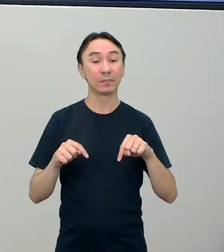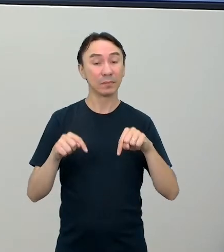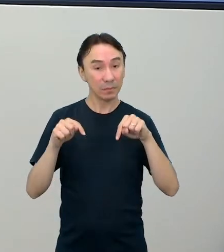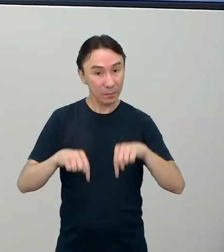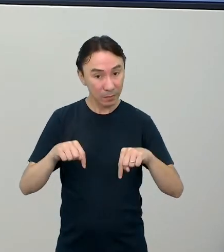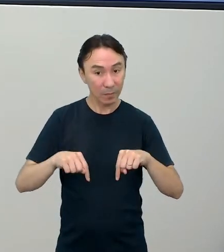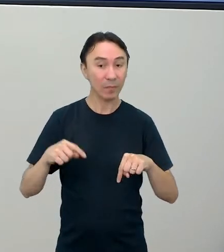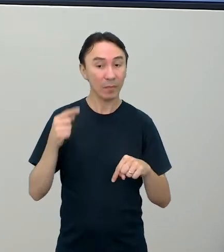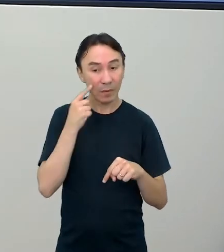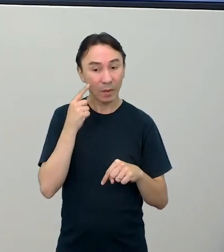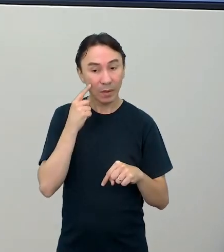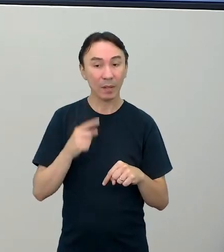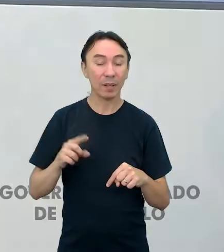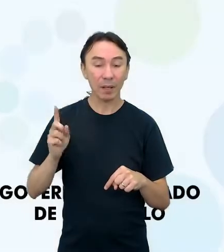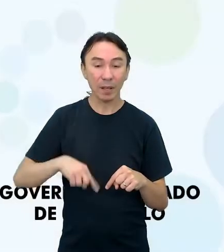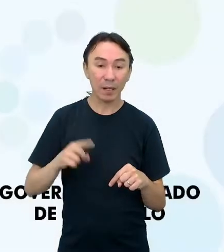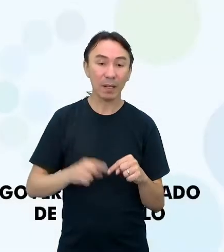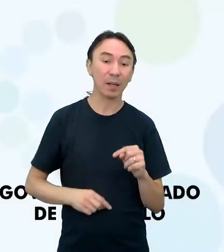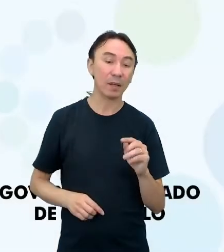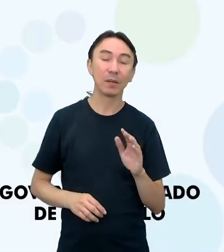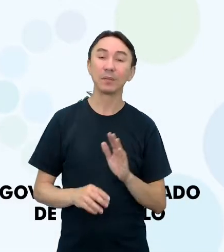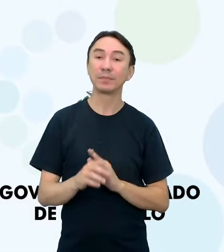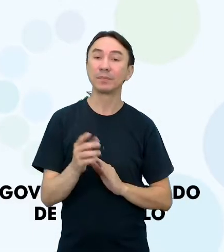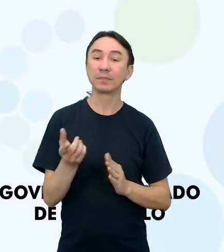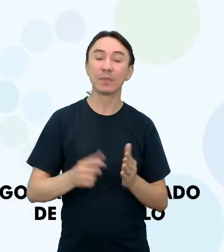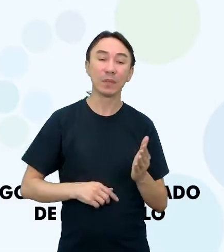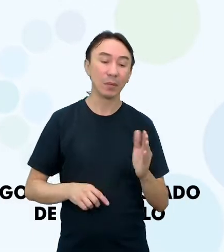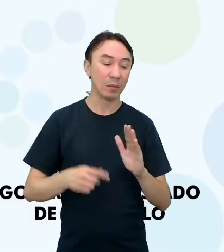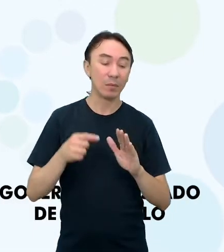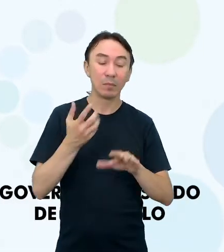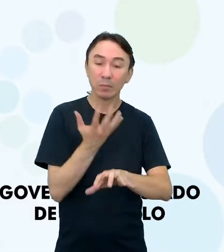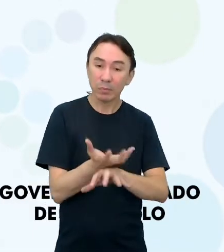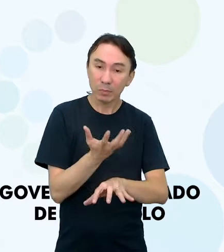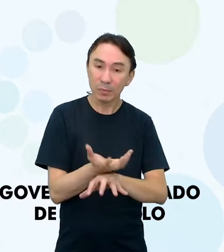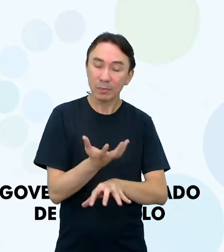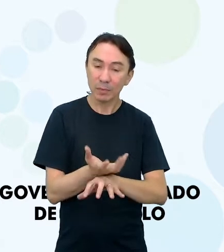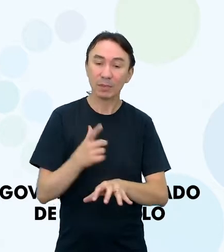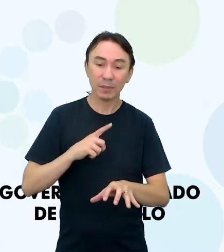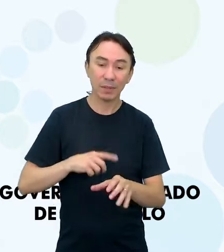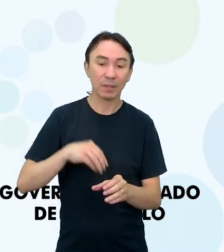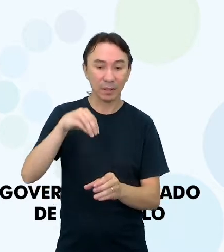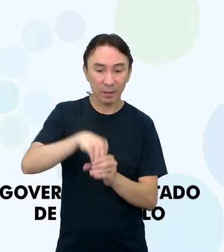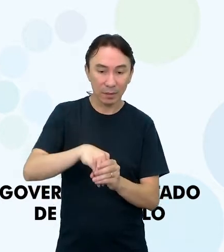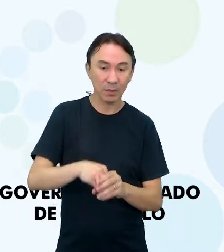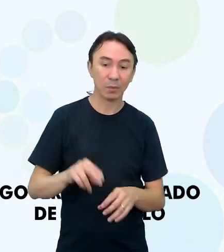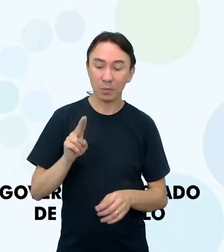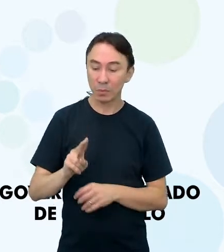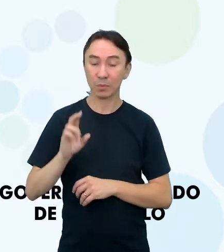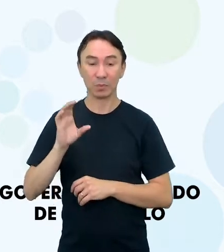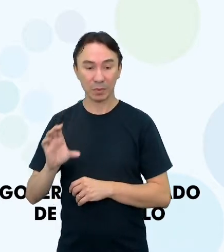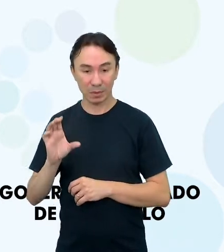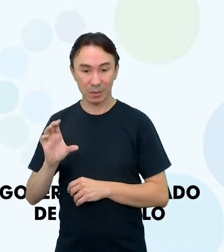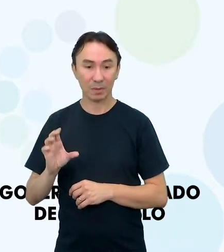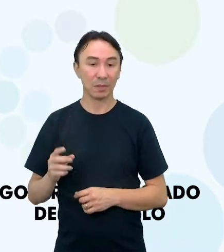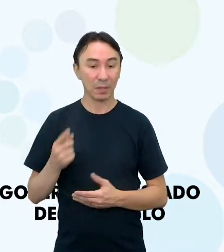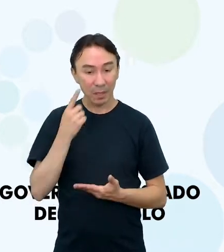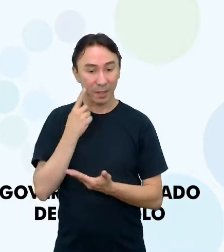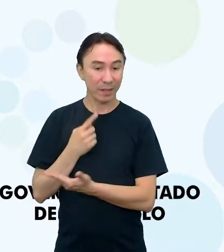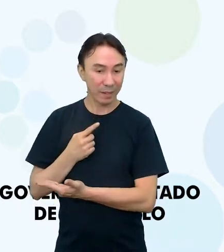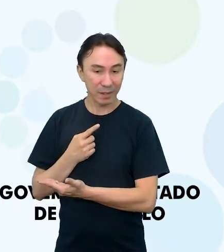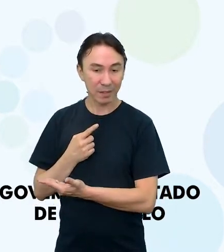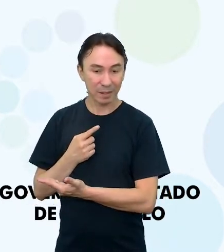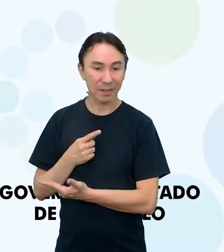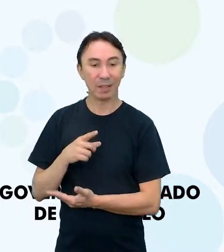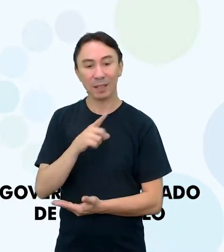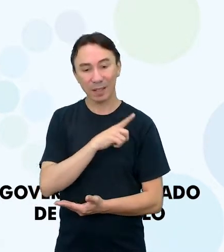essa componente curricular, ela está dentro da unidade curricular O Indivíduo e o Ambiente, da cultura